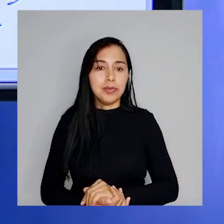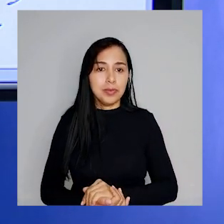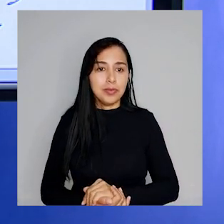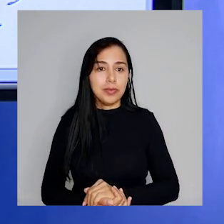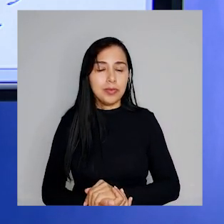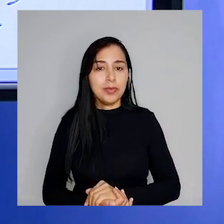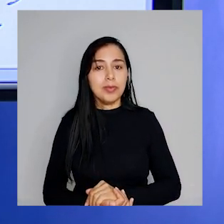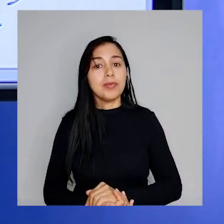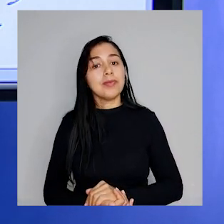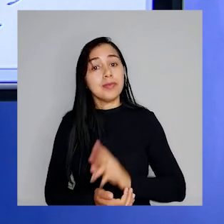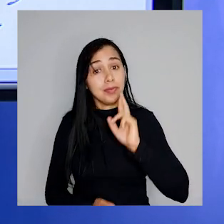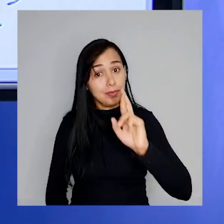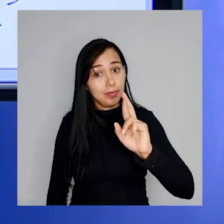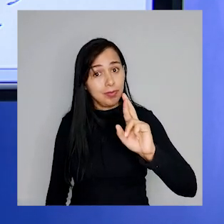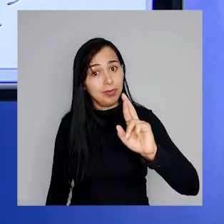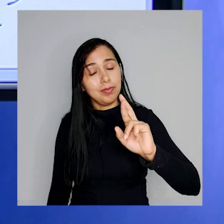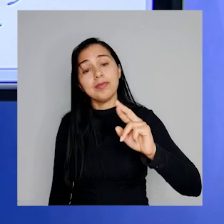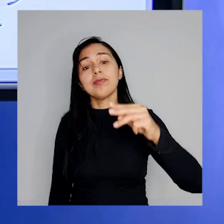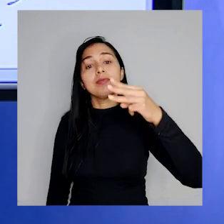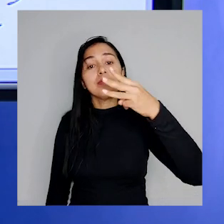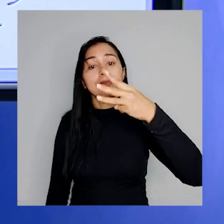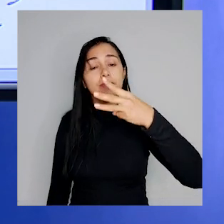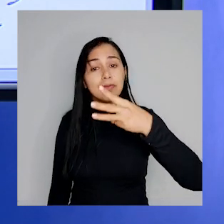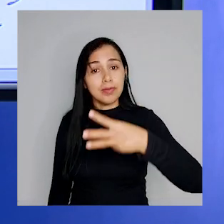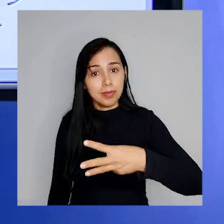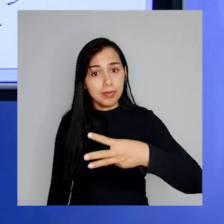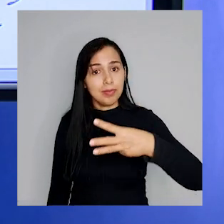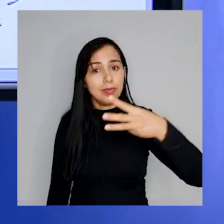menos 22,